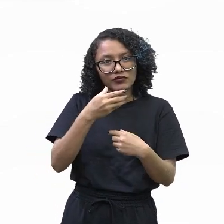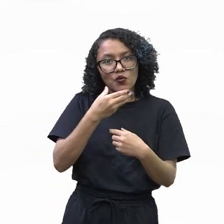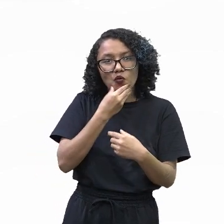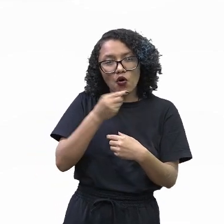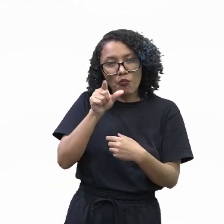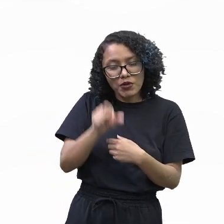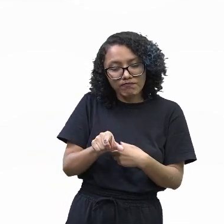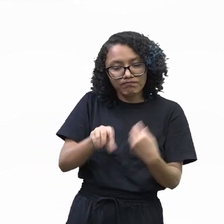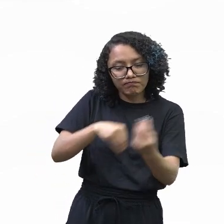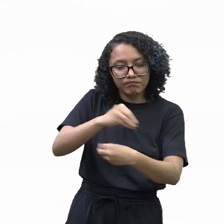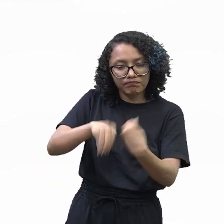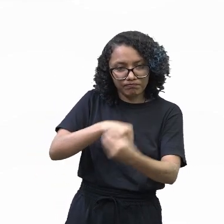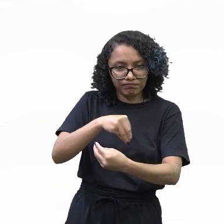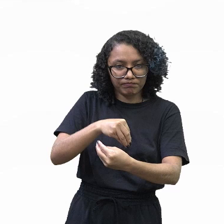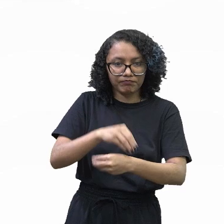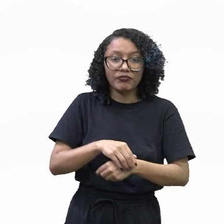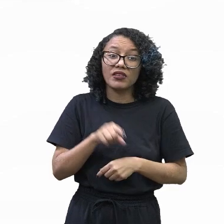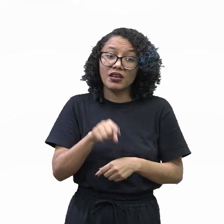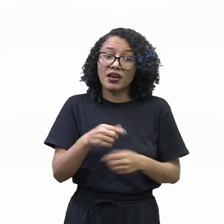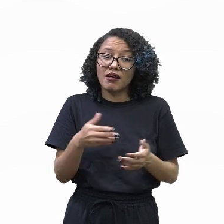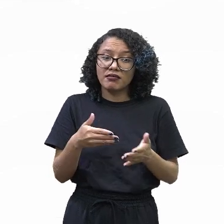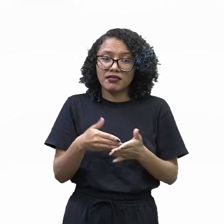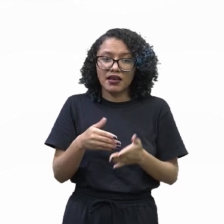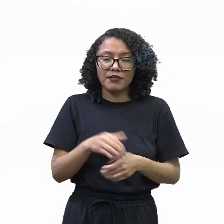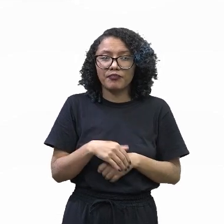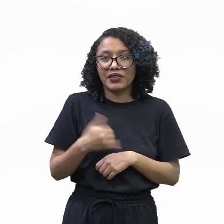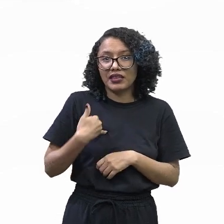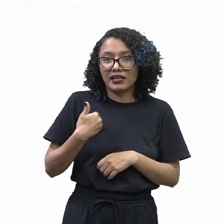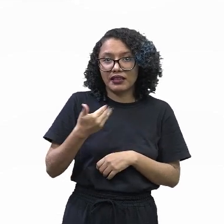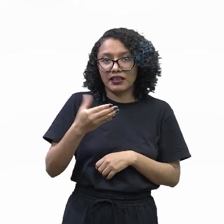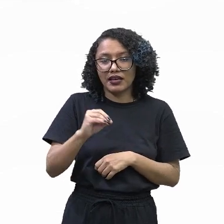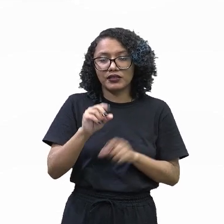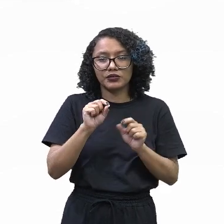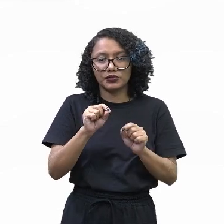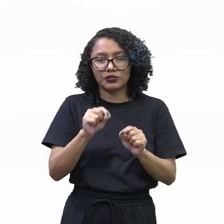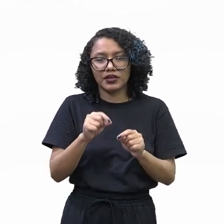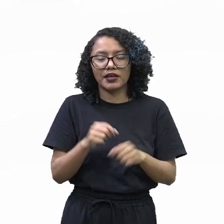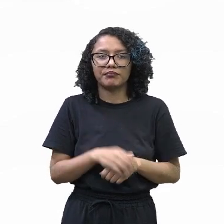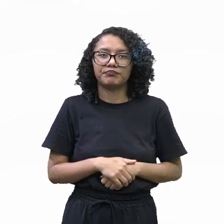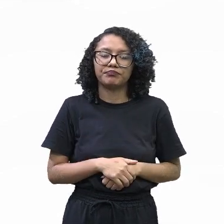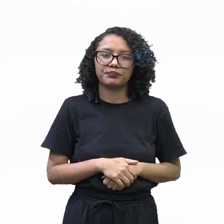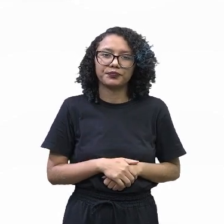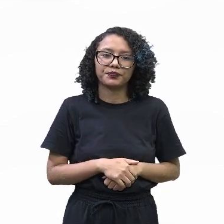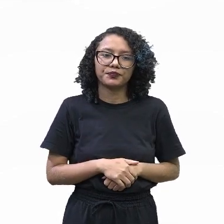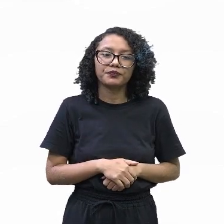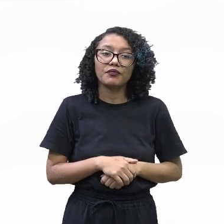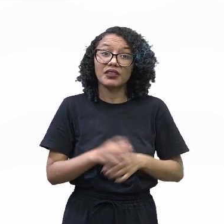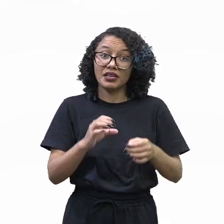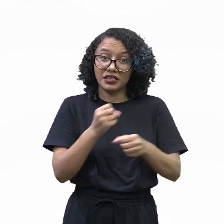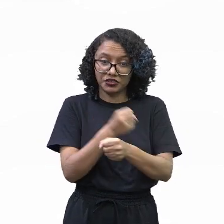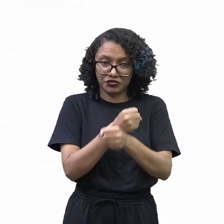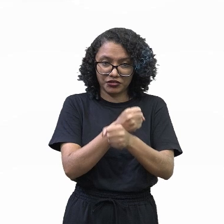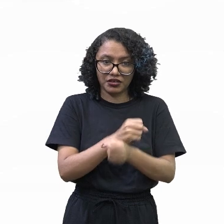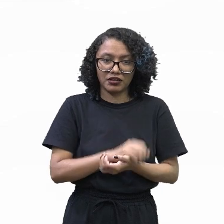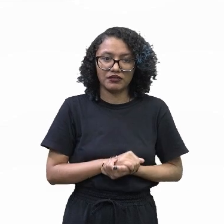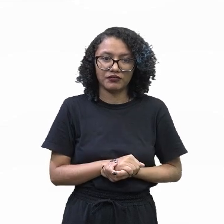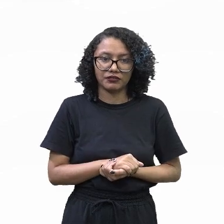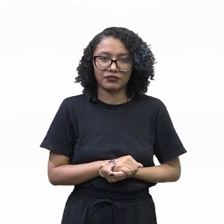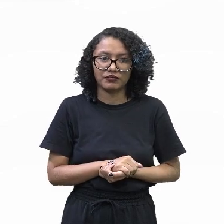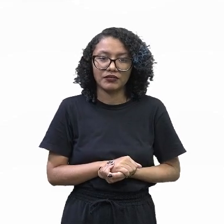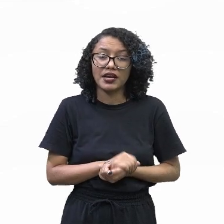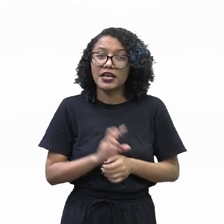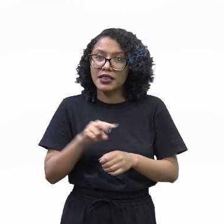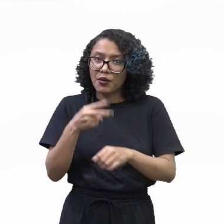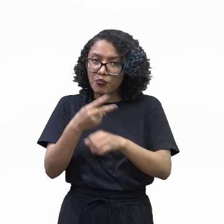na condição de escravizado, porque aos 10 anos ele recebeu ali a carta de alforria, ou seja, a sua